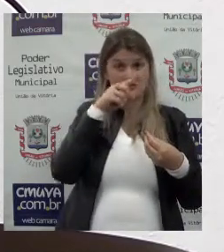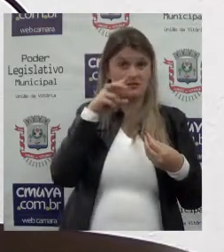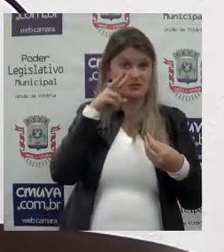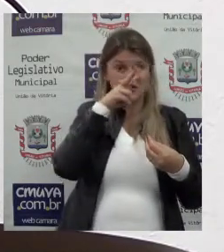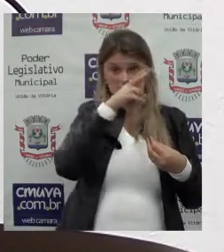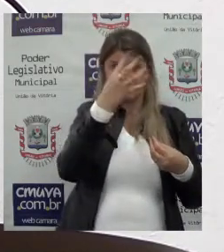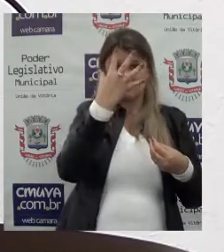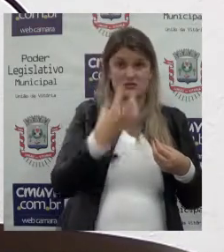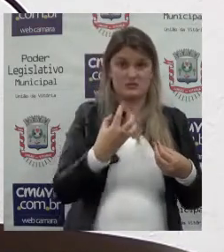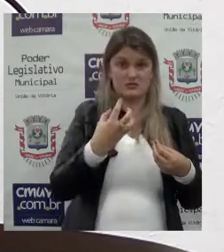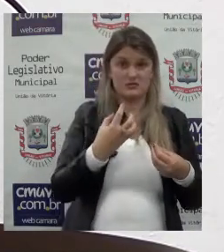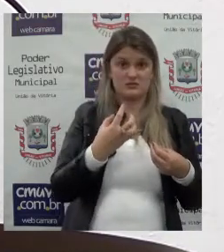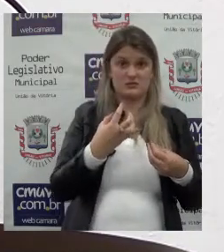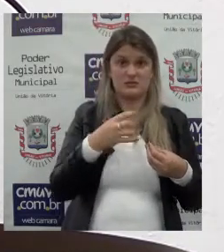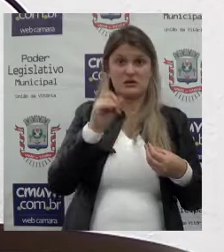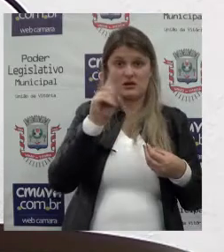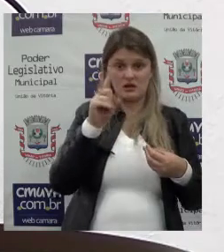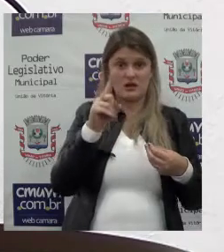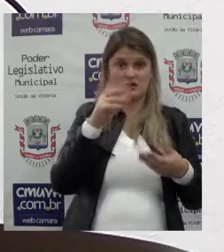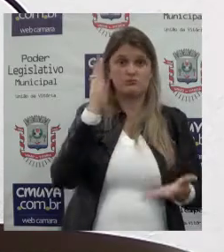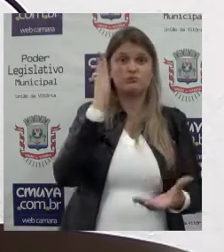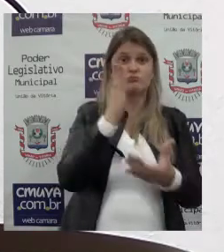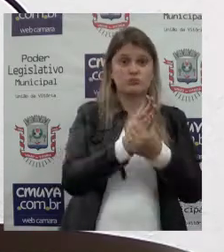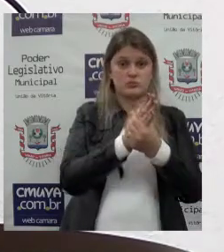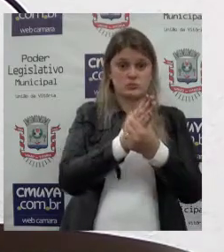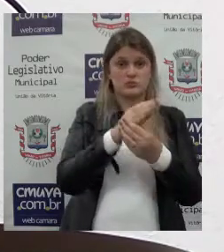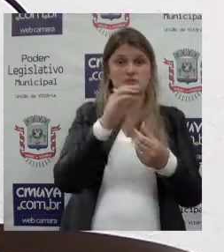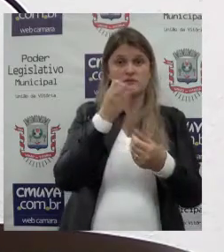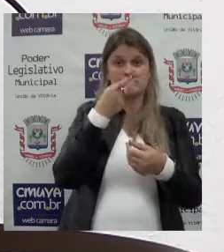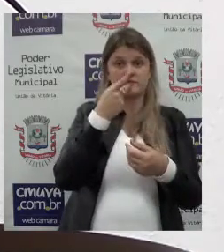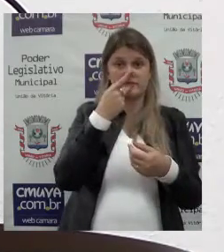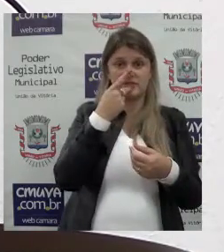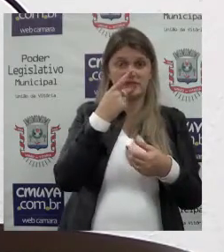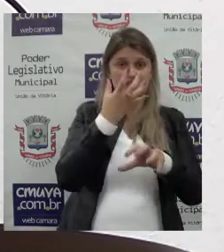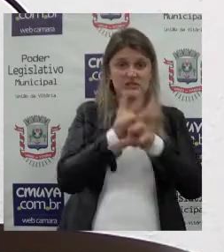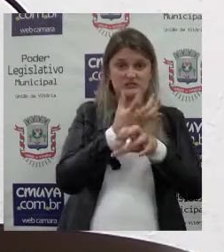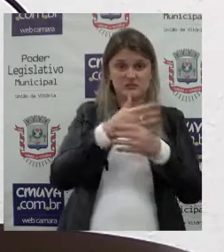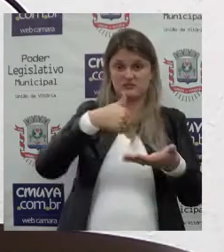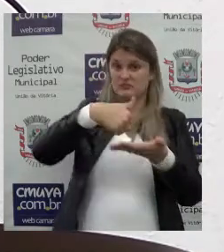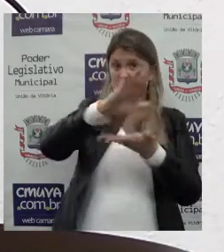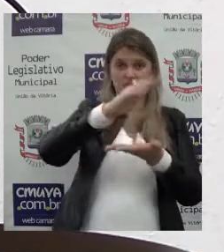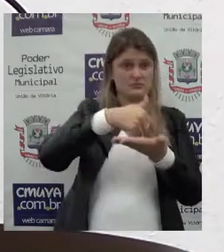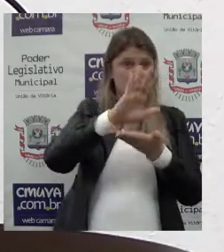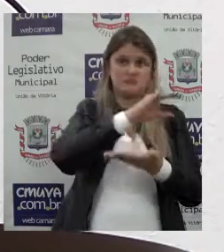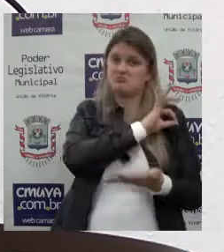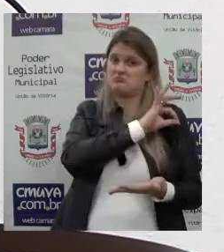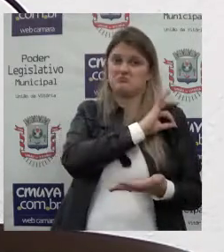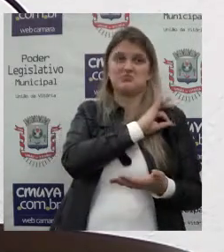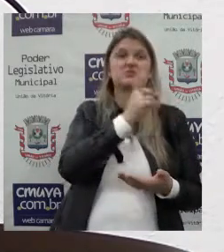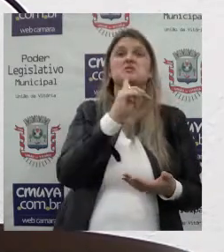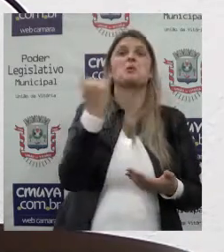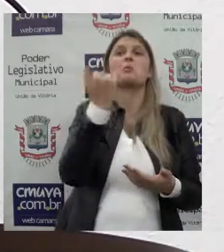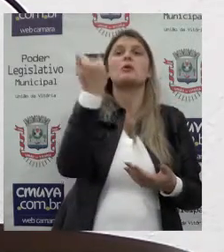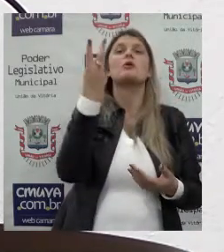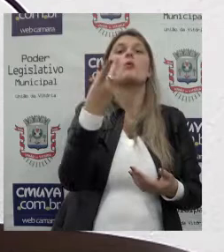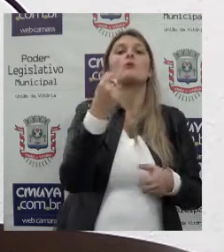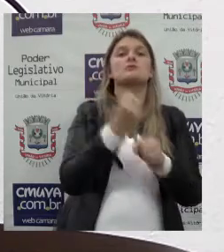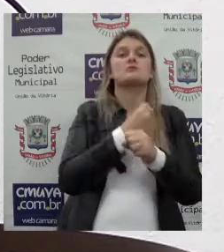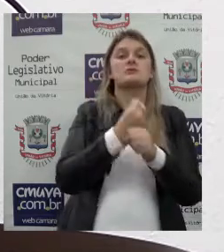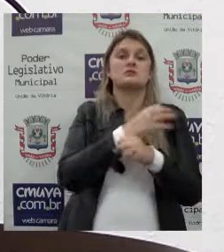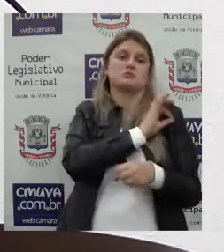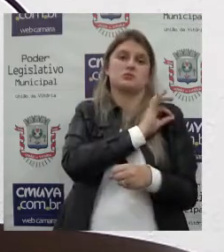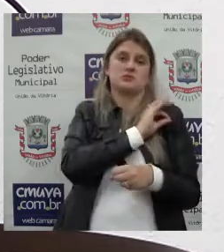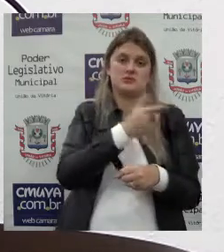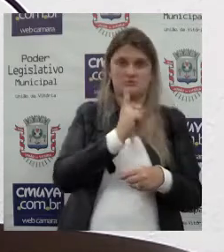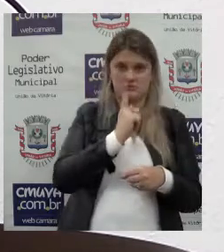Esse foi de natureza grave, com o decoro da classe, eu abri um processo chamado Conselho de Disciplina, que é para exclusão do policial, não importa